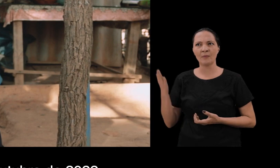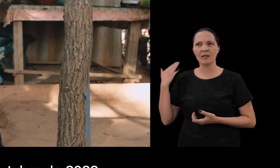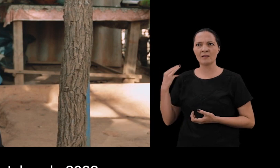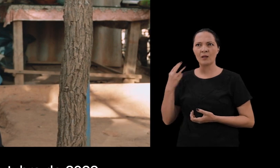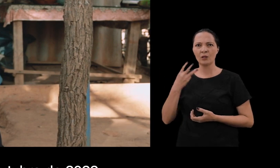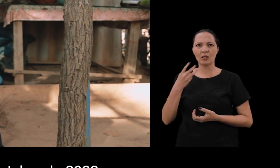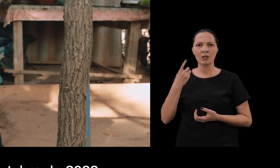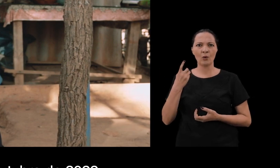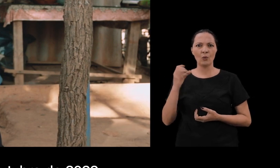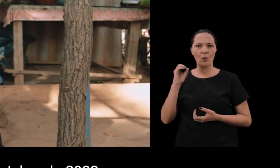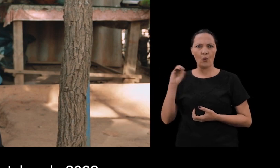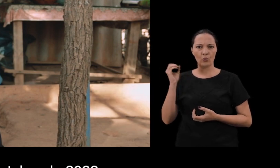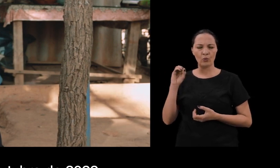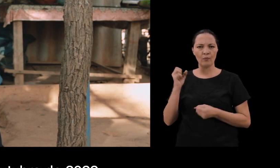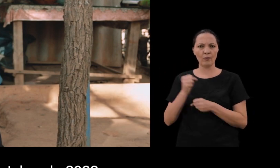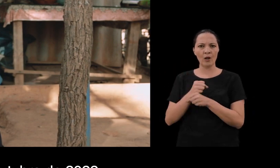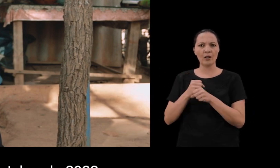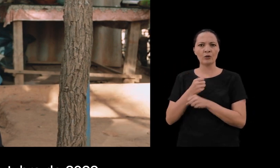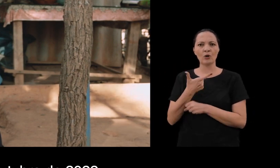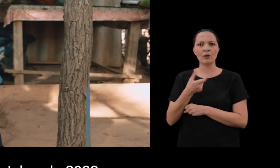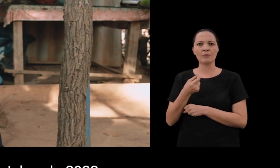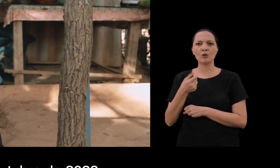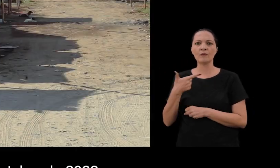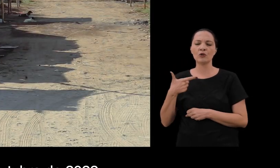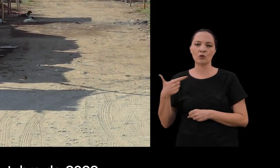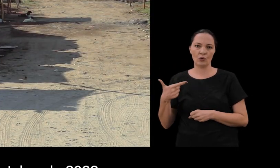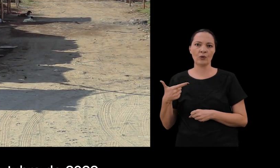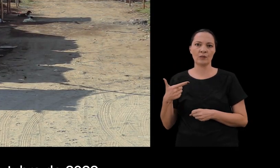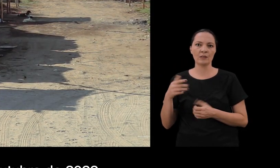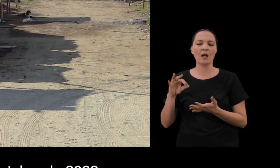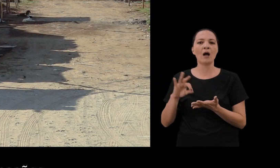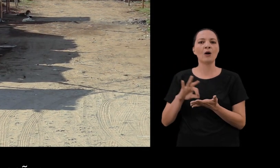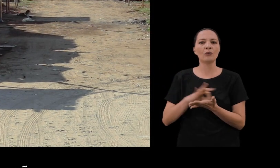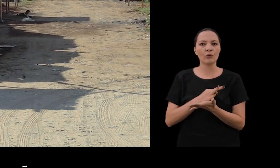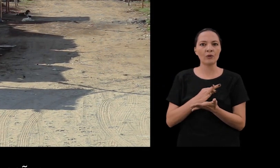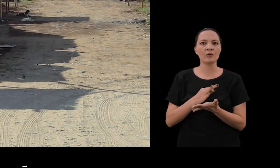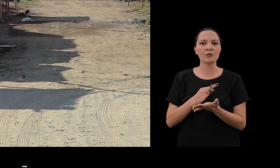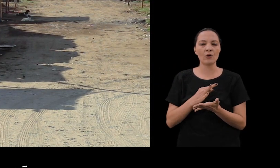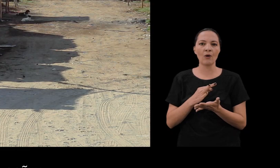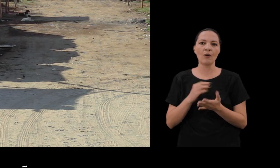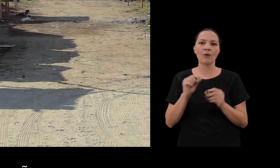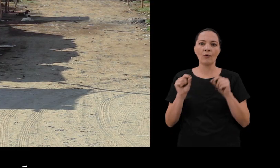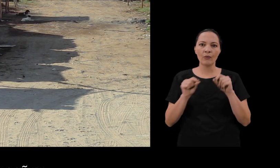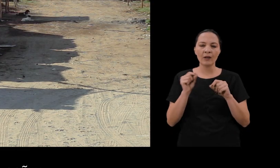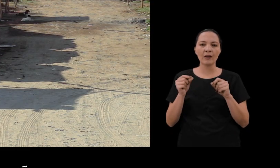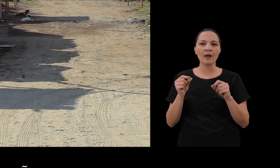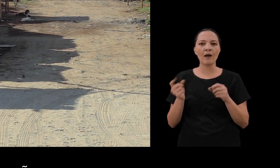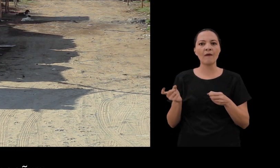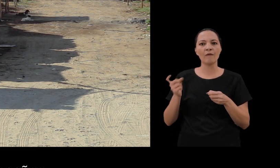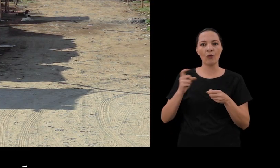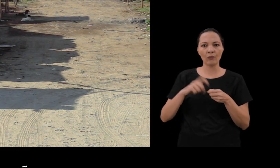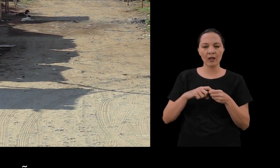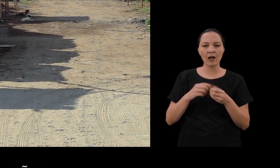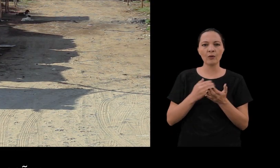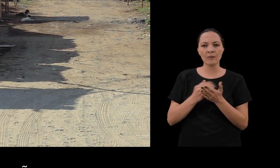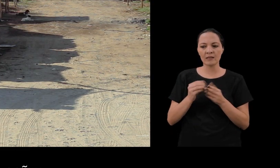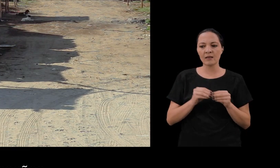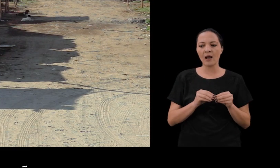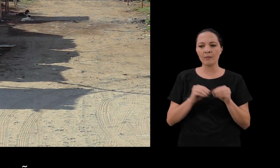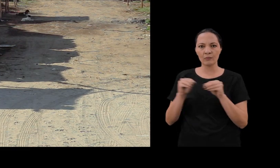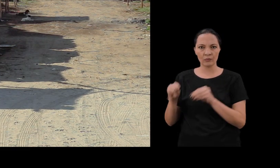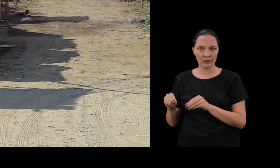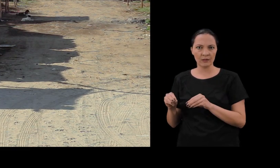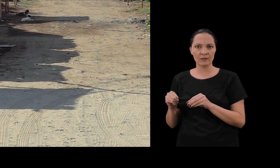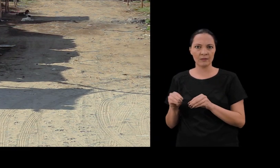desde o dia 31 de outubro de 2022, foram autorizadas as retomadas das remoções e reintegrações de posse pelo